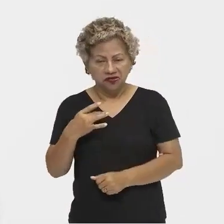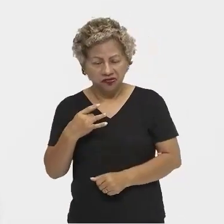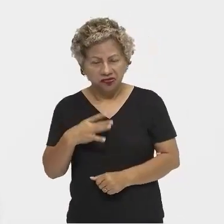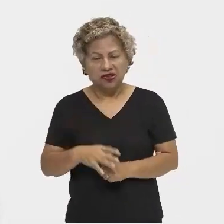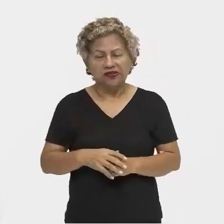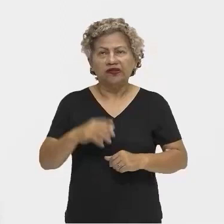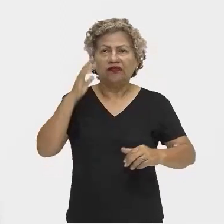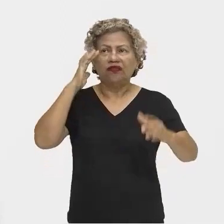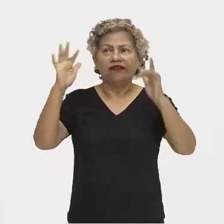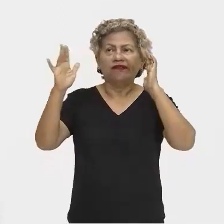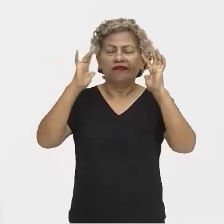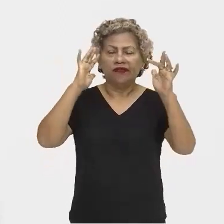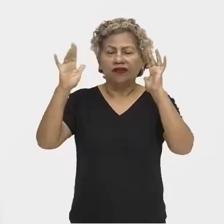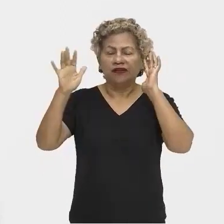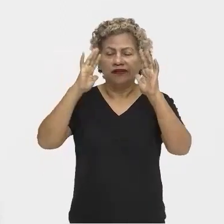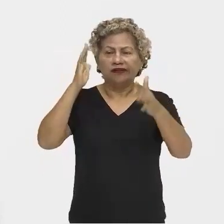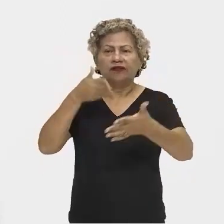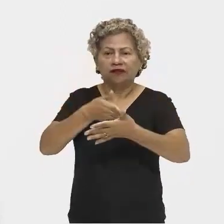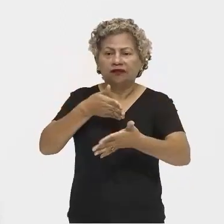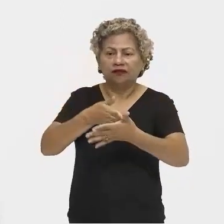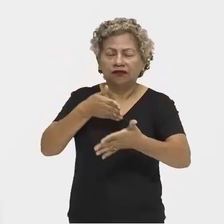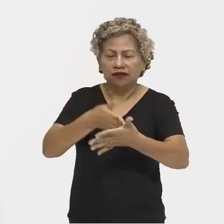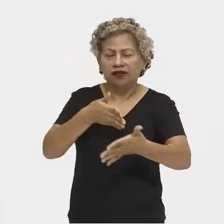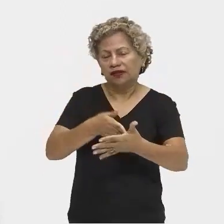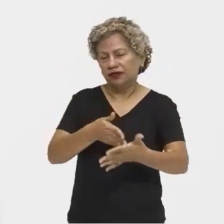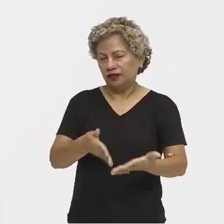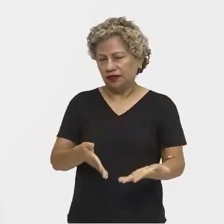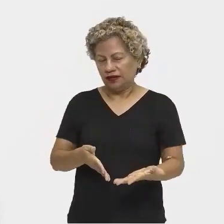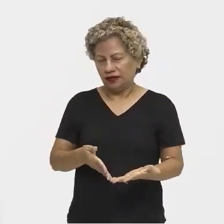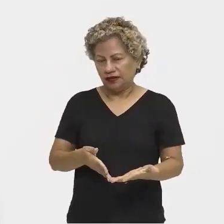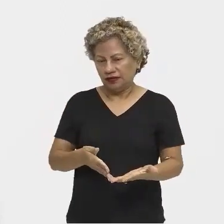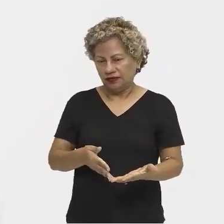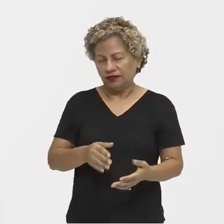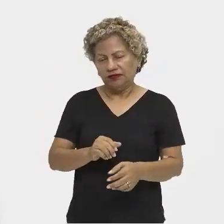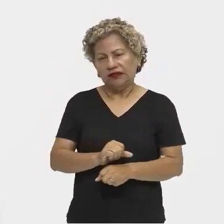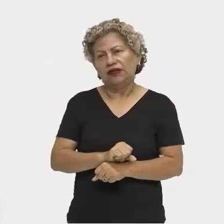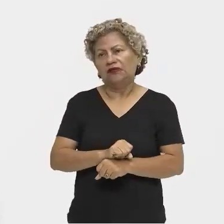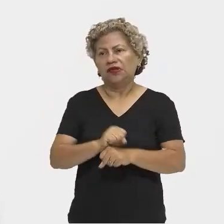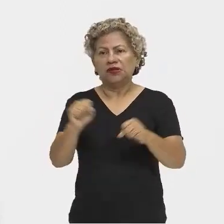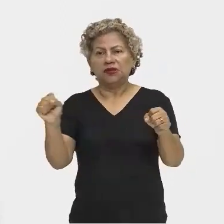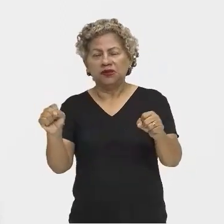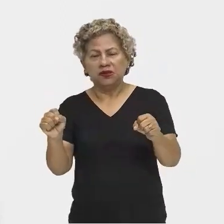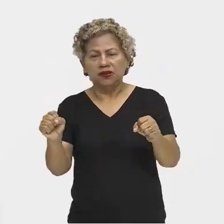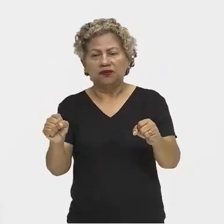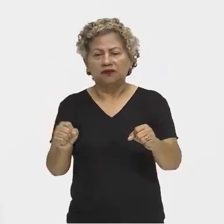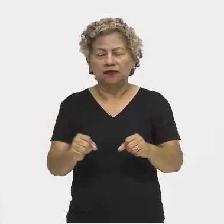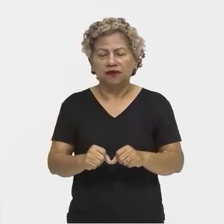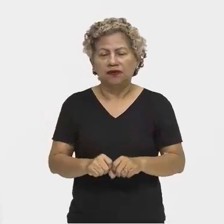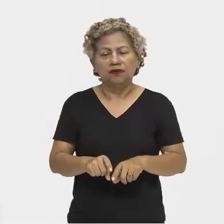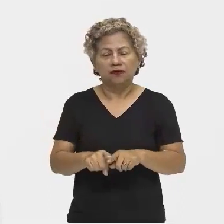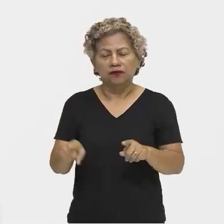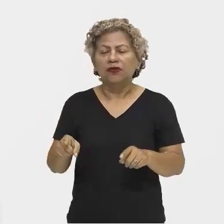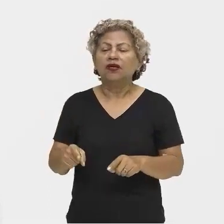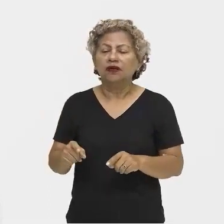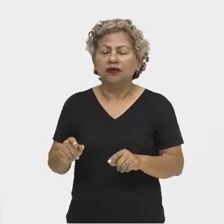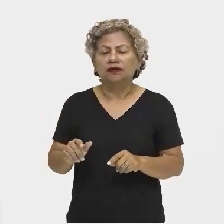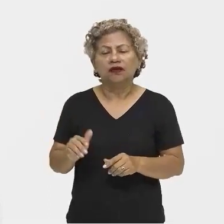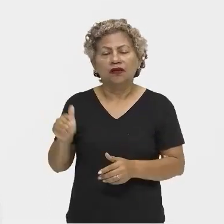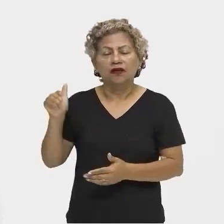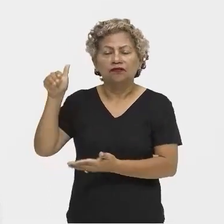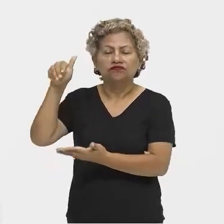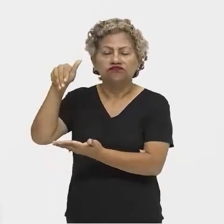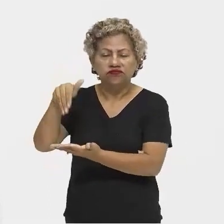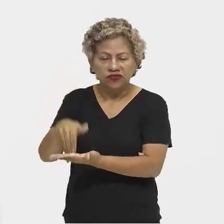fantasiamos, criamos obstáculos, criamos monstros, que vão acontecer coisas horrendas, e no final não acontece, ou